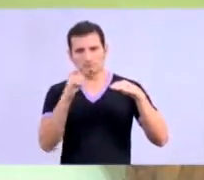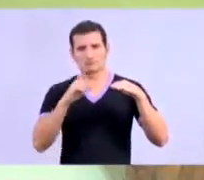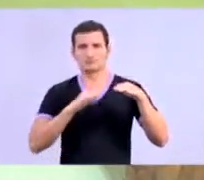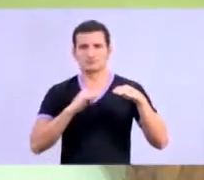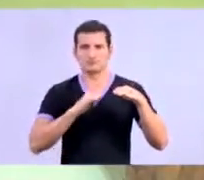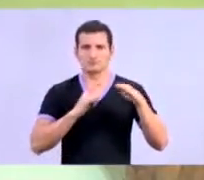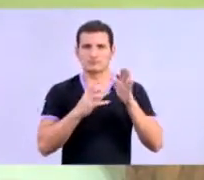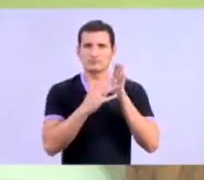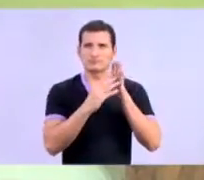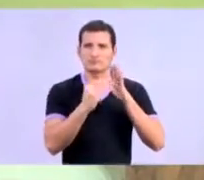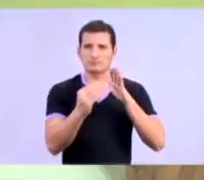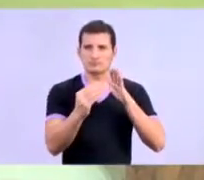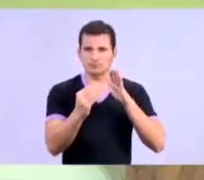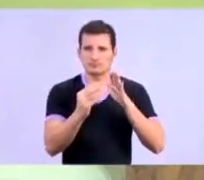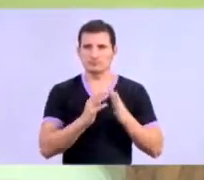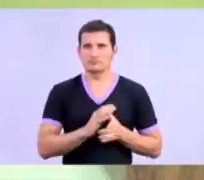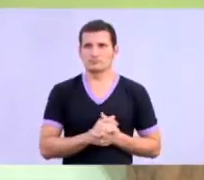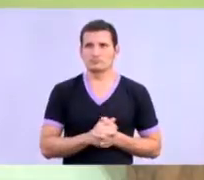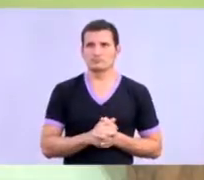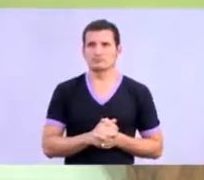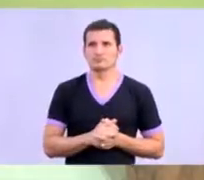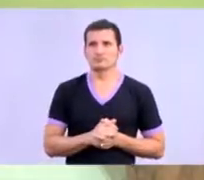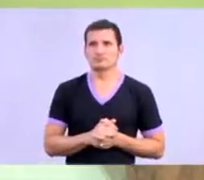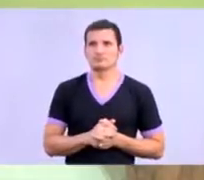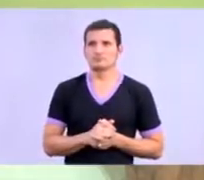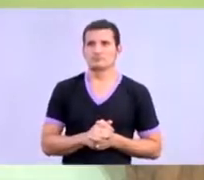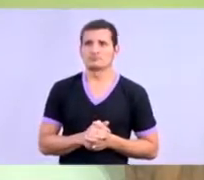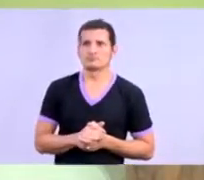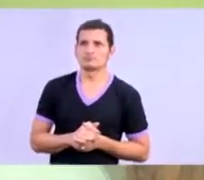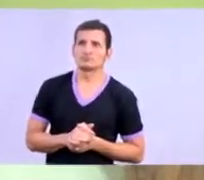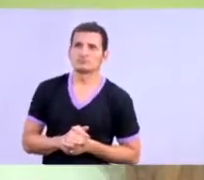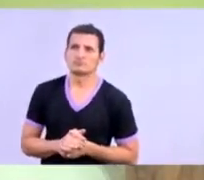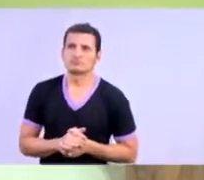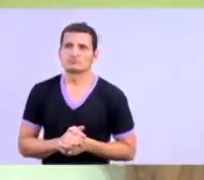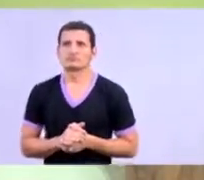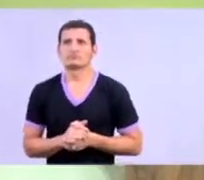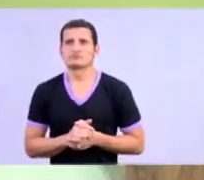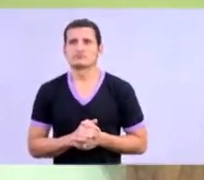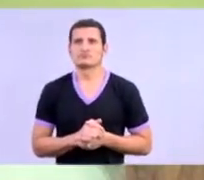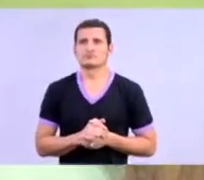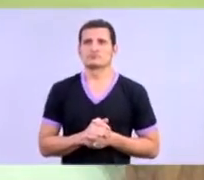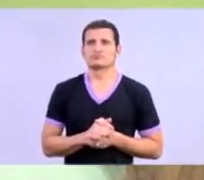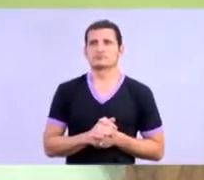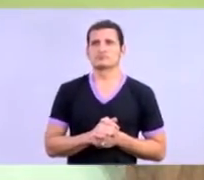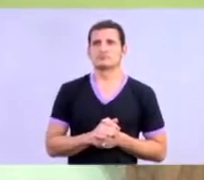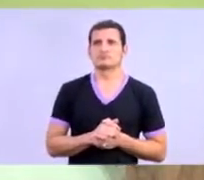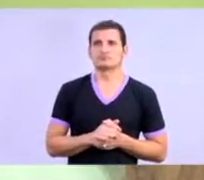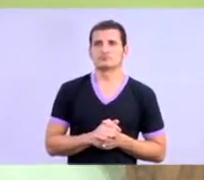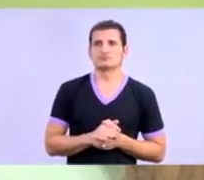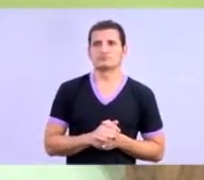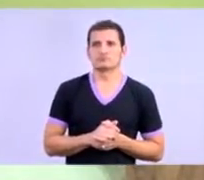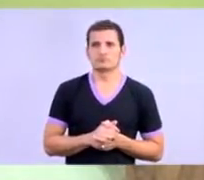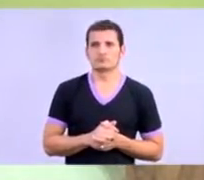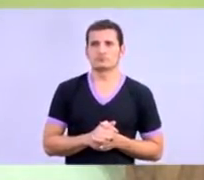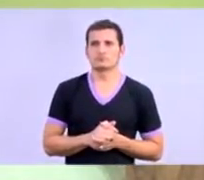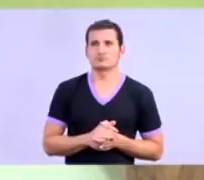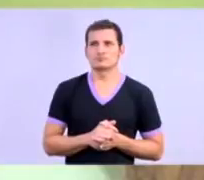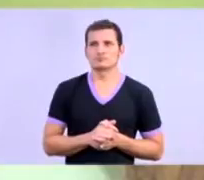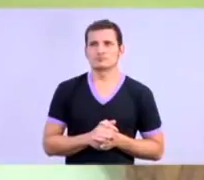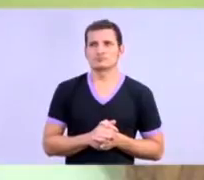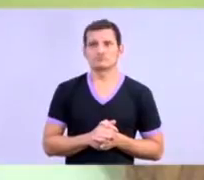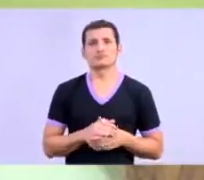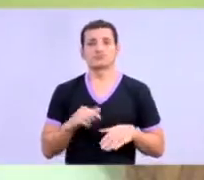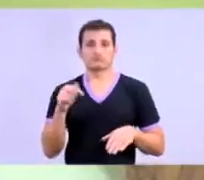modelos, na recepção, quem envia no emissor, e